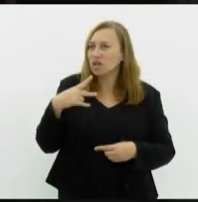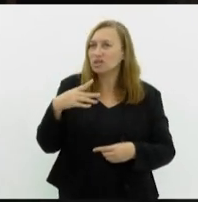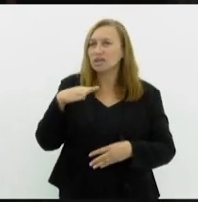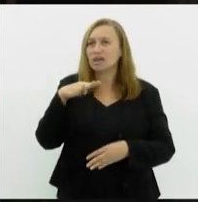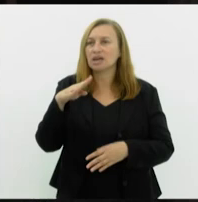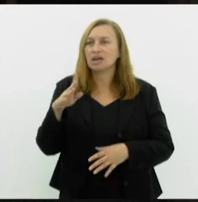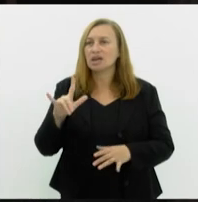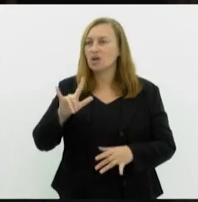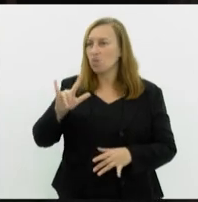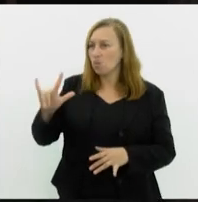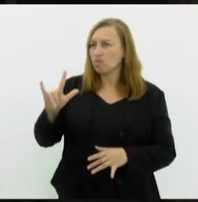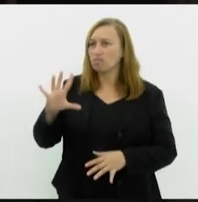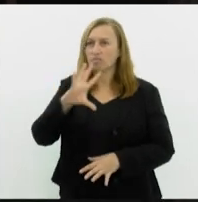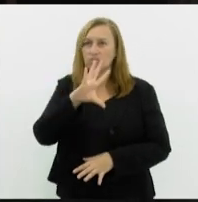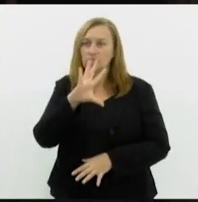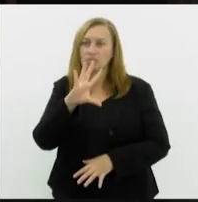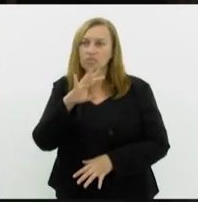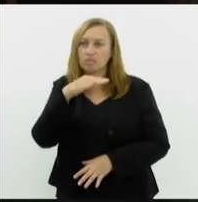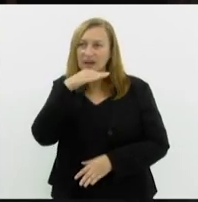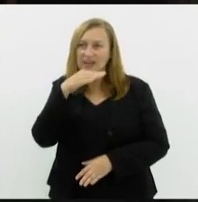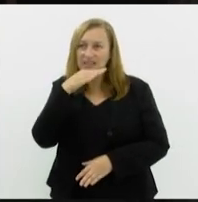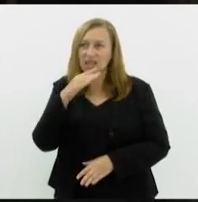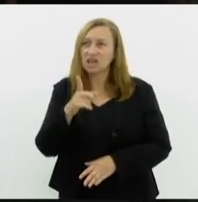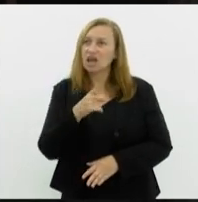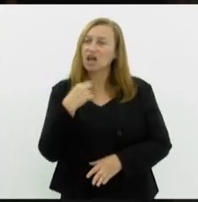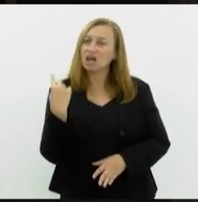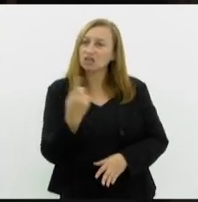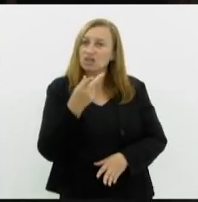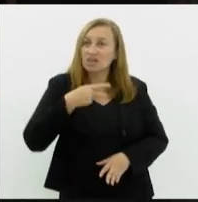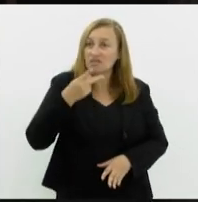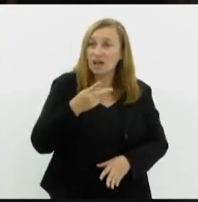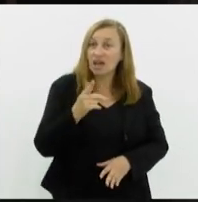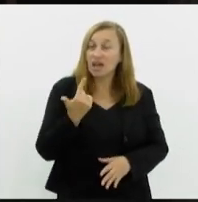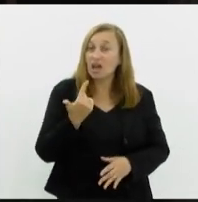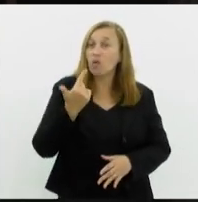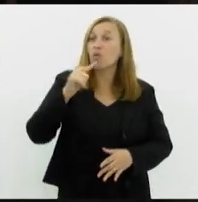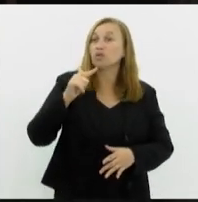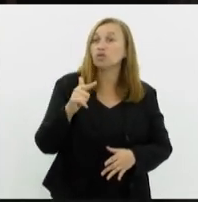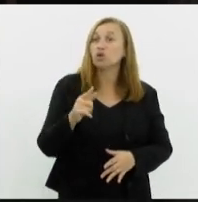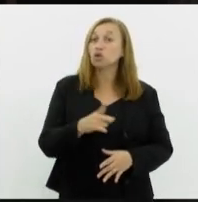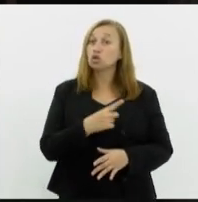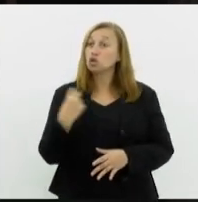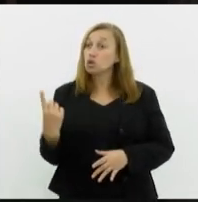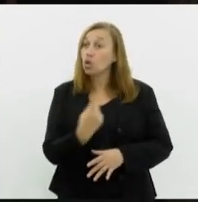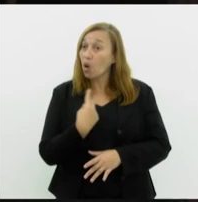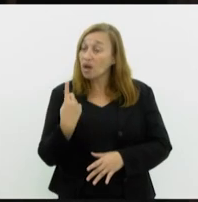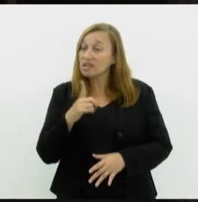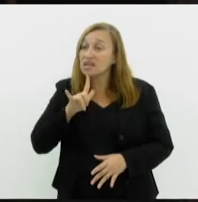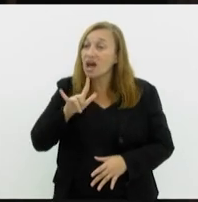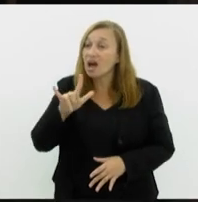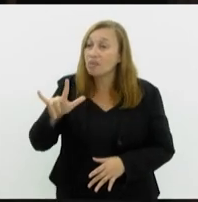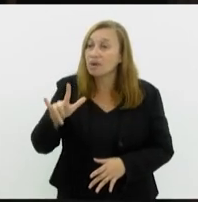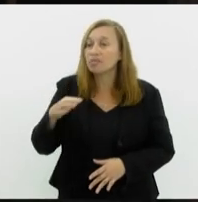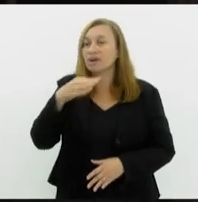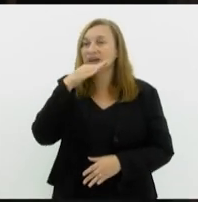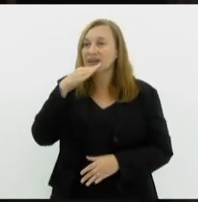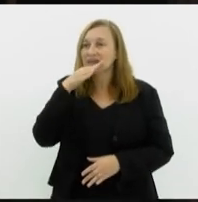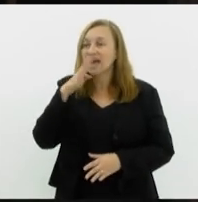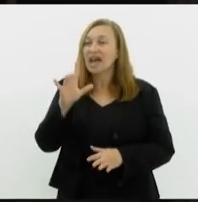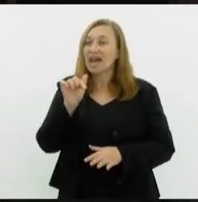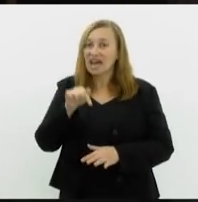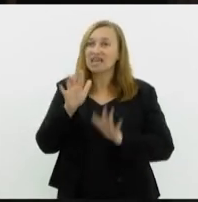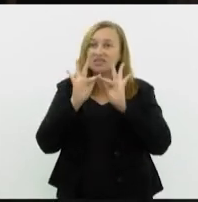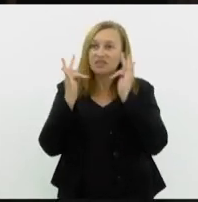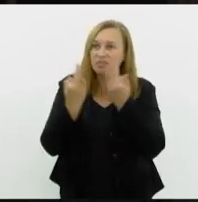Mangaratiba, acho que aqui não, aqui nosso slogan é outro, nós amamos Mangaratiba, porque ninguém consegue nada, essa família aqui não é